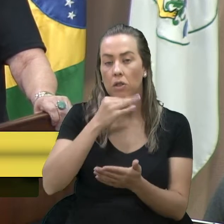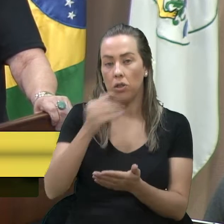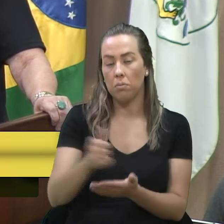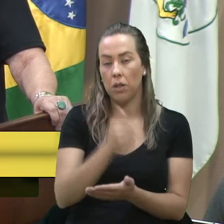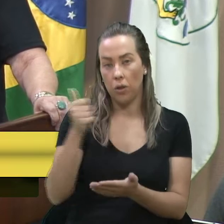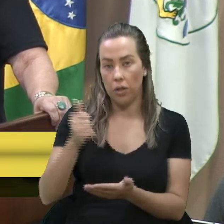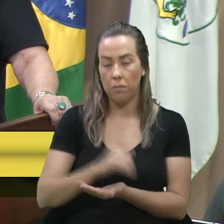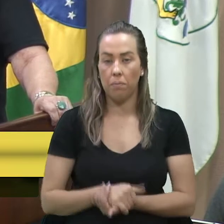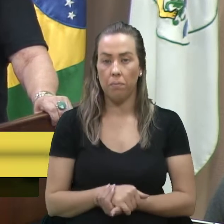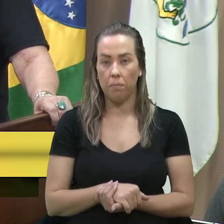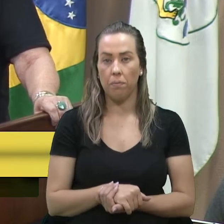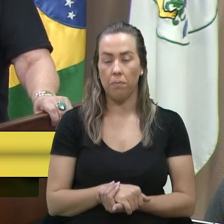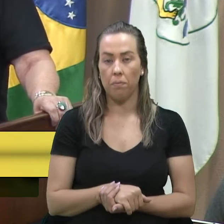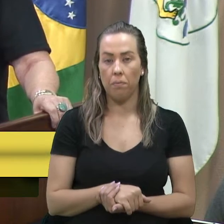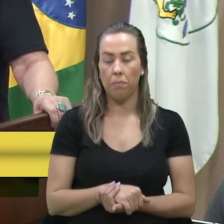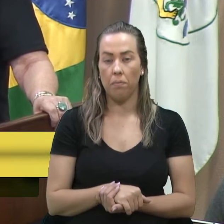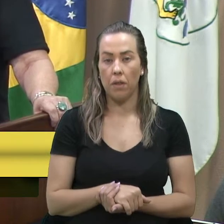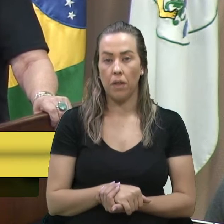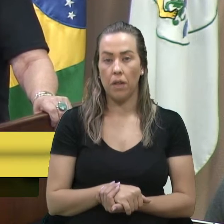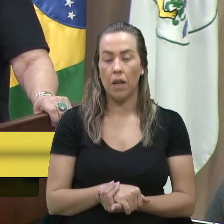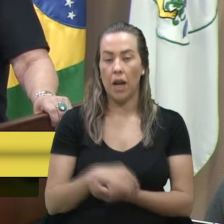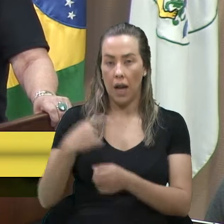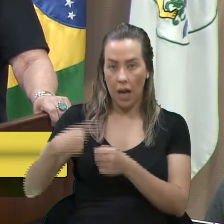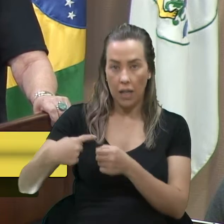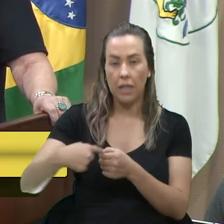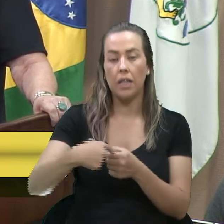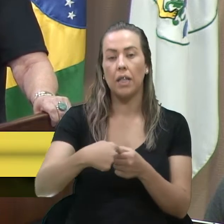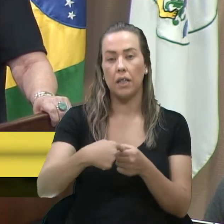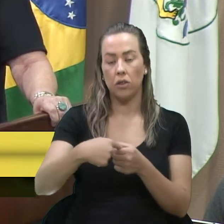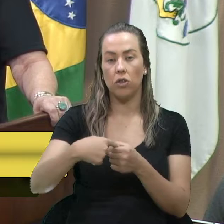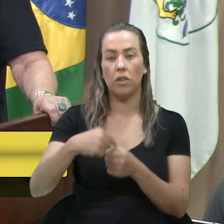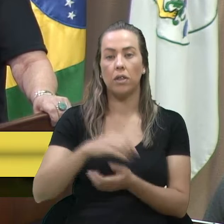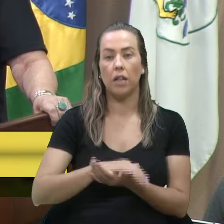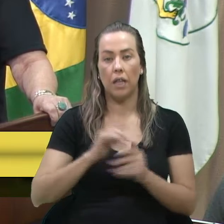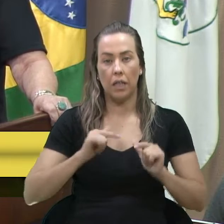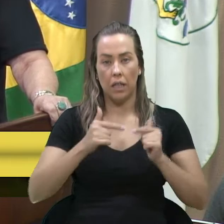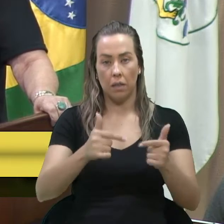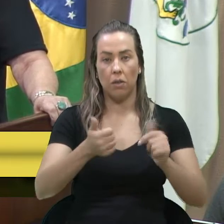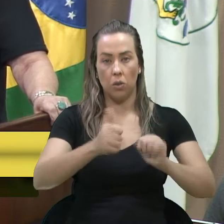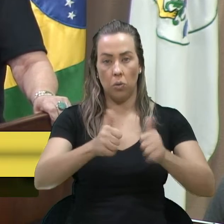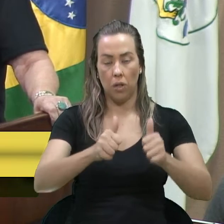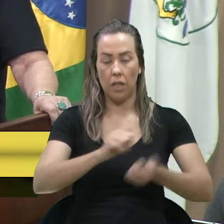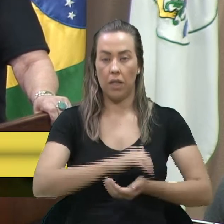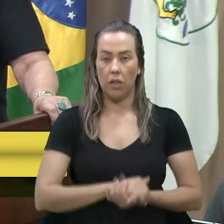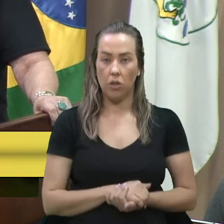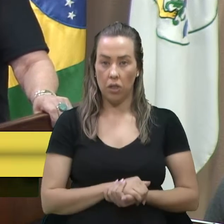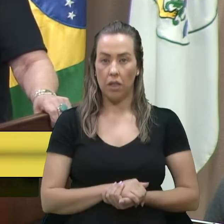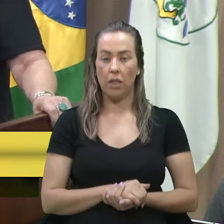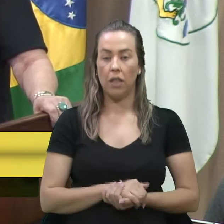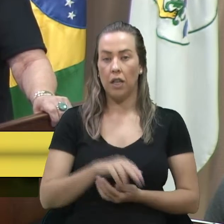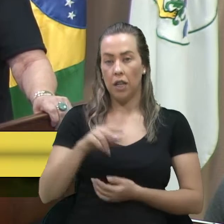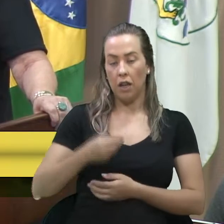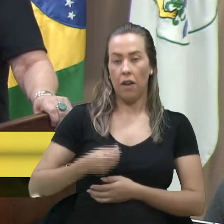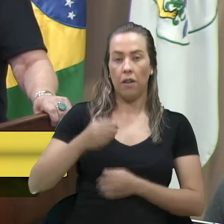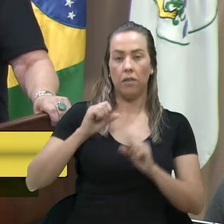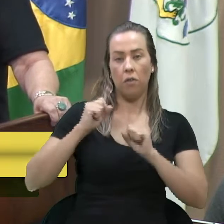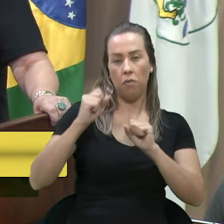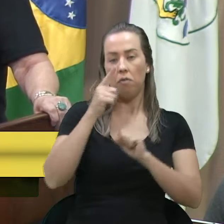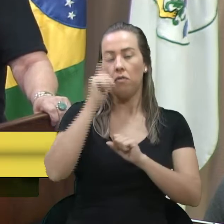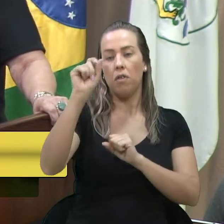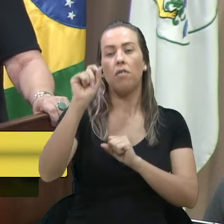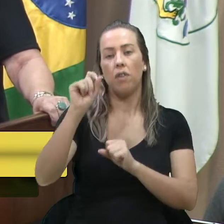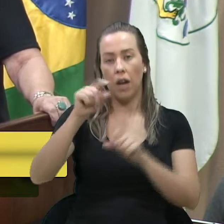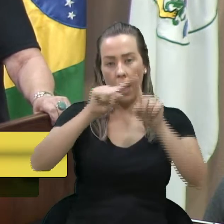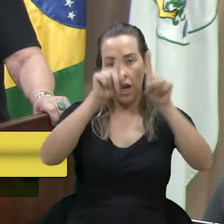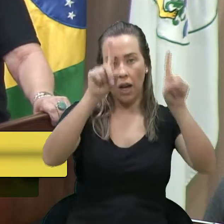melhor, para levantar a cidade, serviço público de qualidade. Viva o servidor público, viva